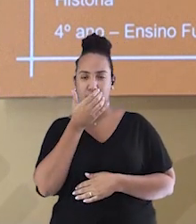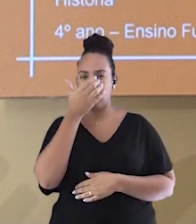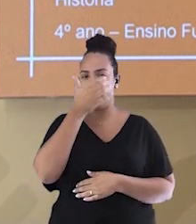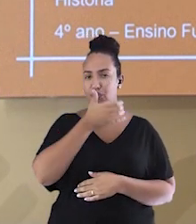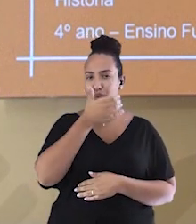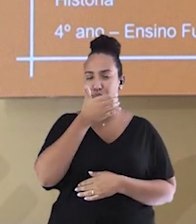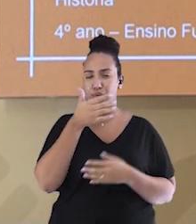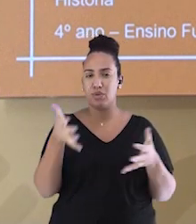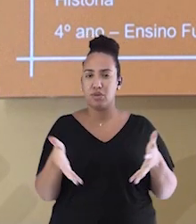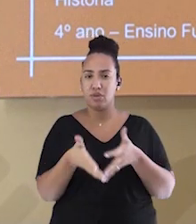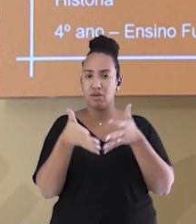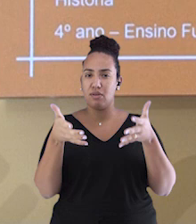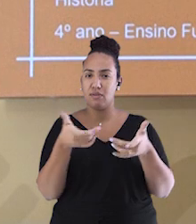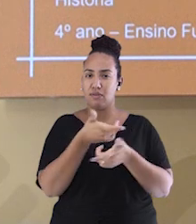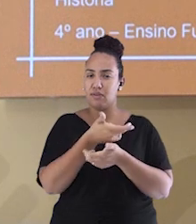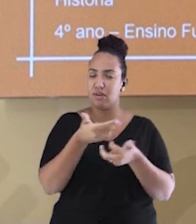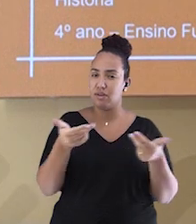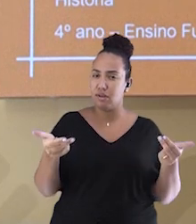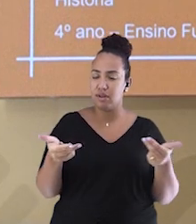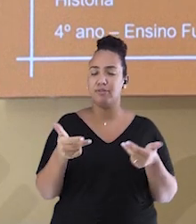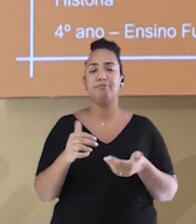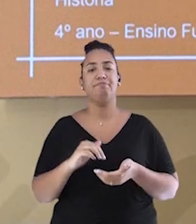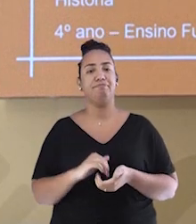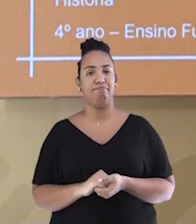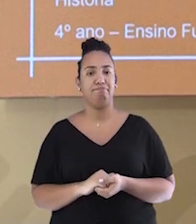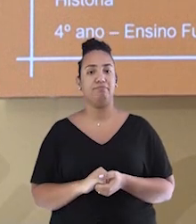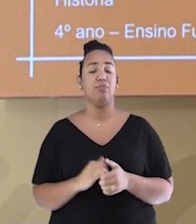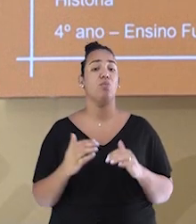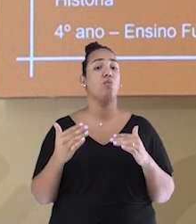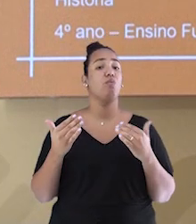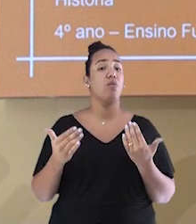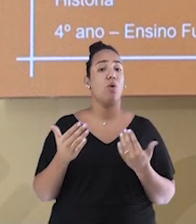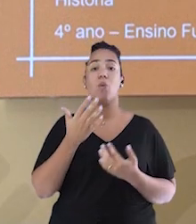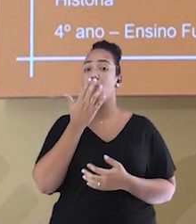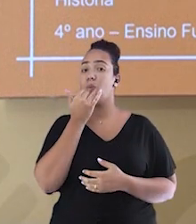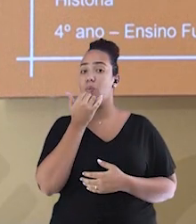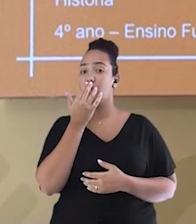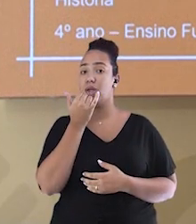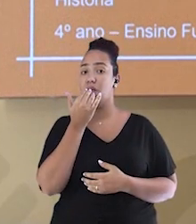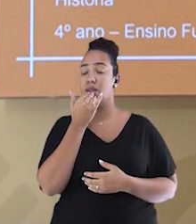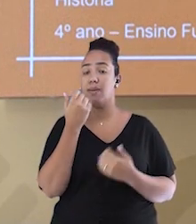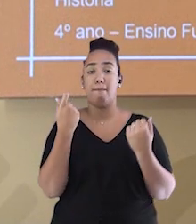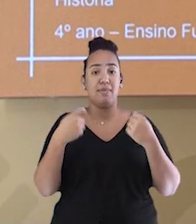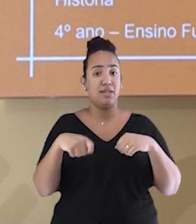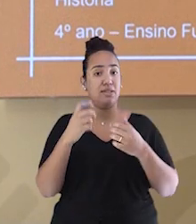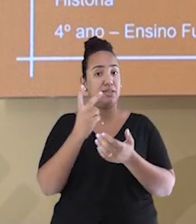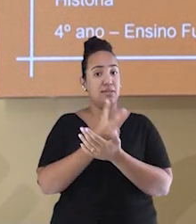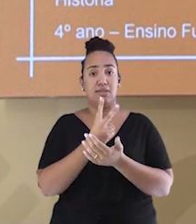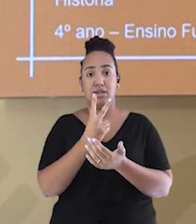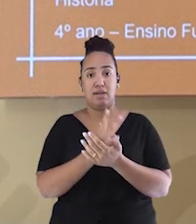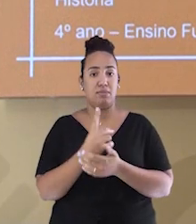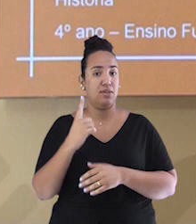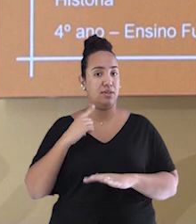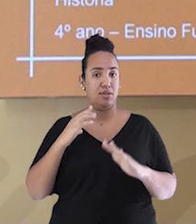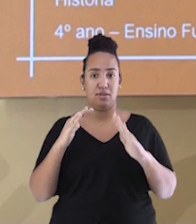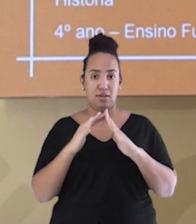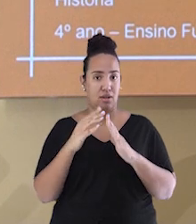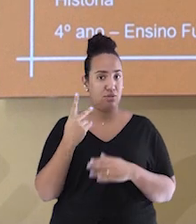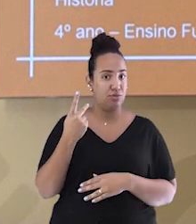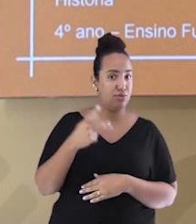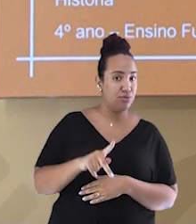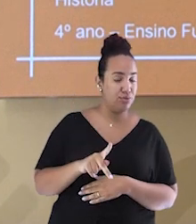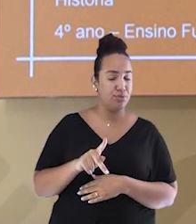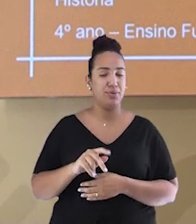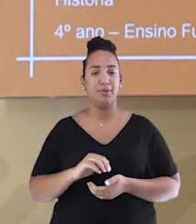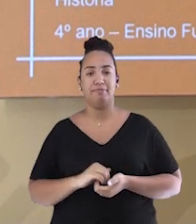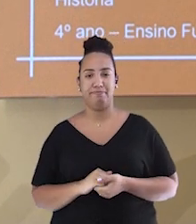frutas, legumes, verduras e grãos? Qual desses alimentos não pode faltar aí na sua geladeira